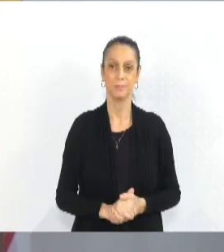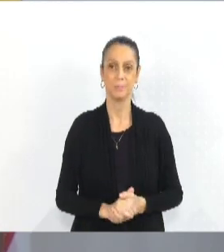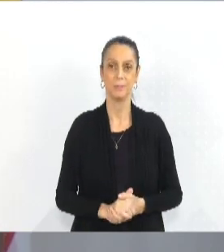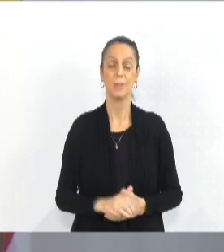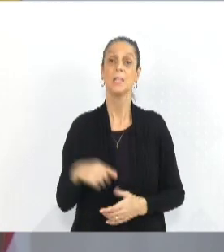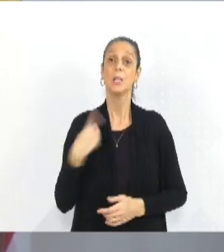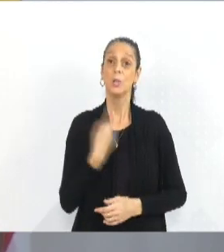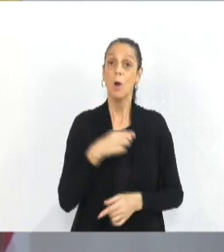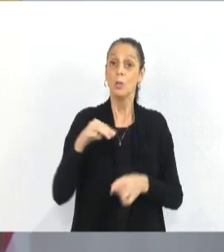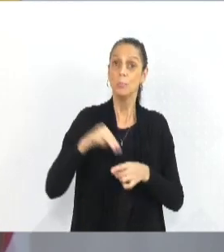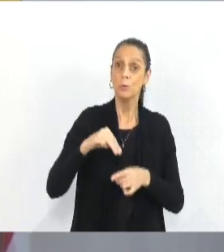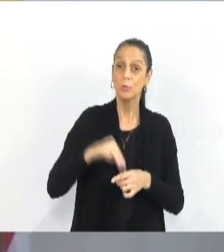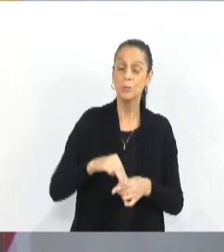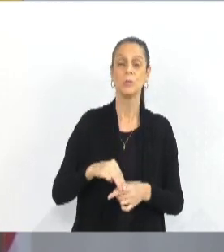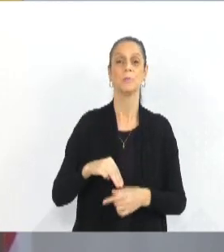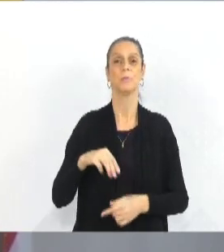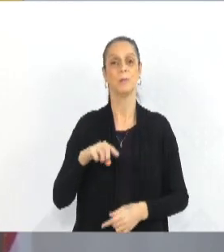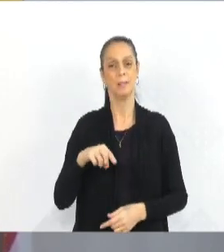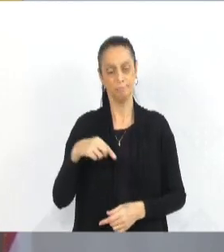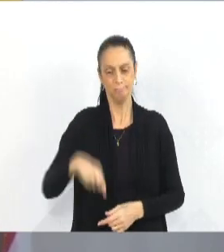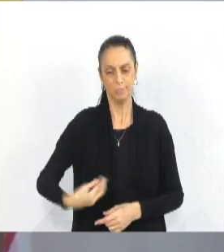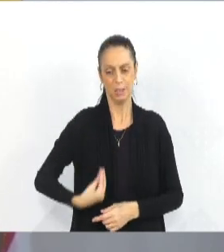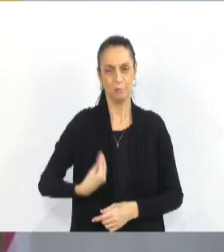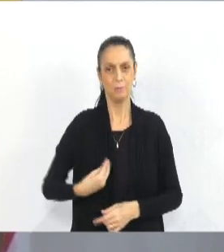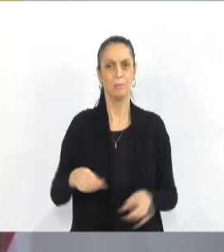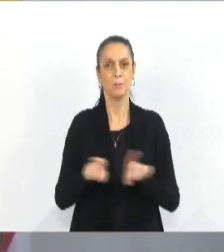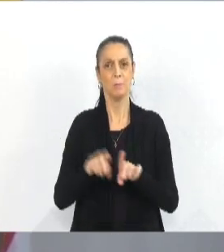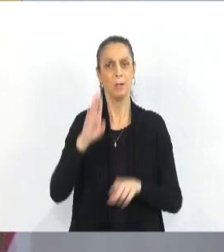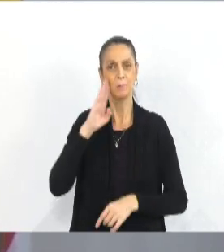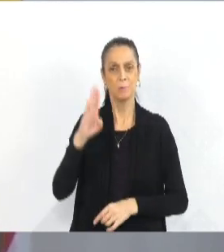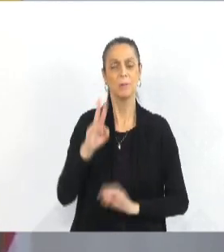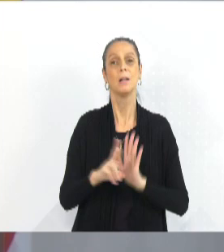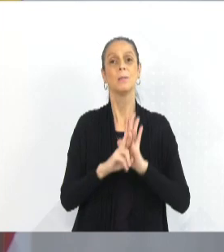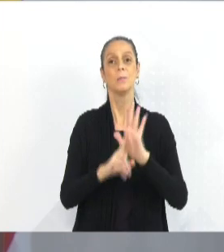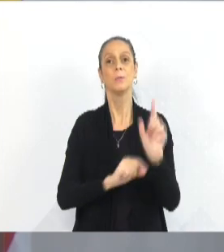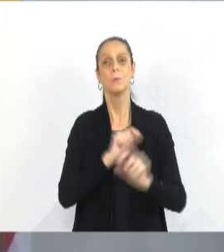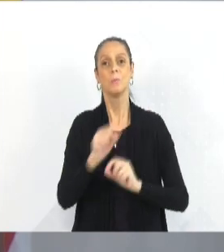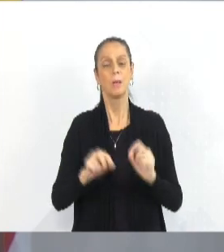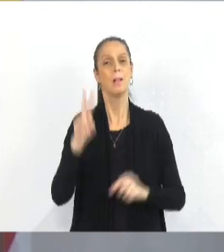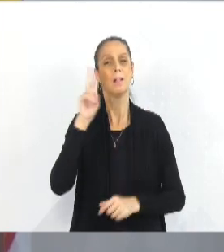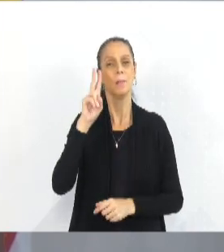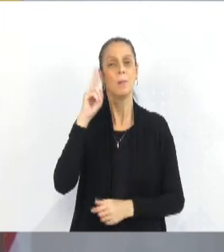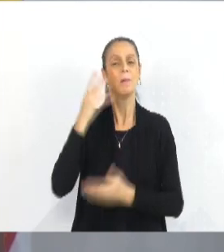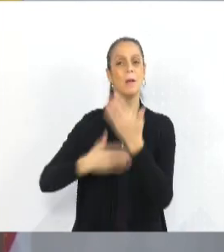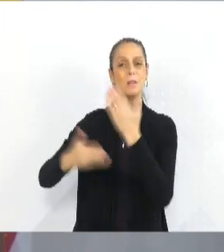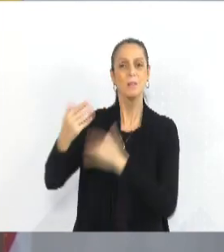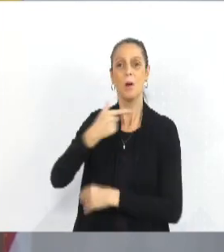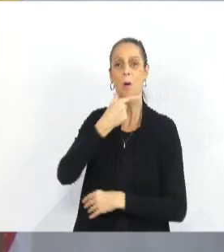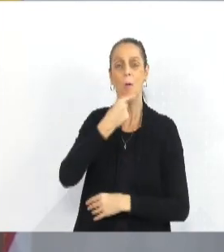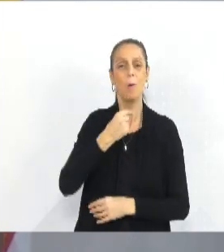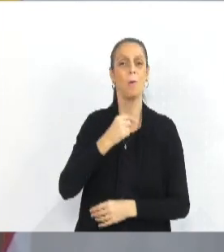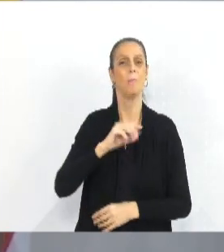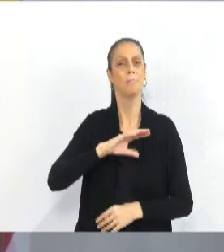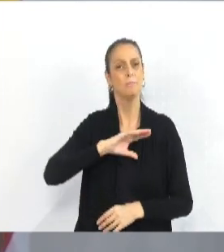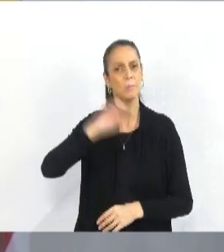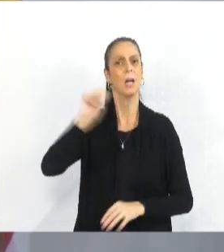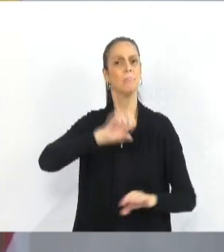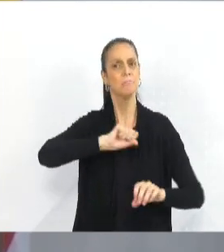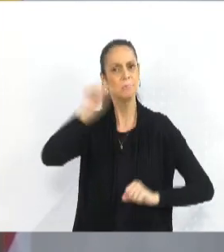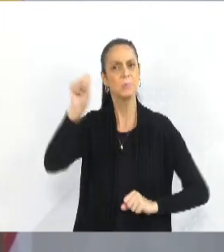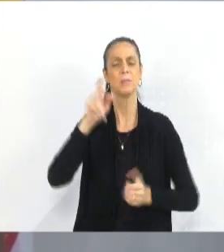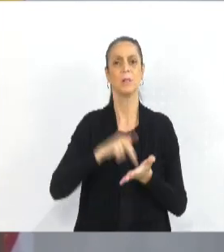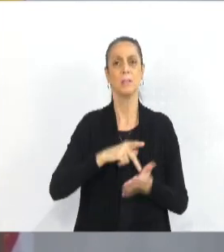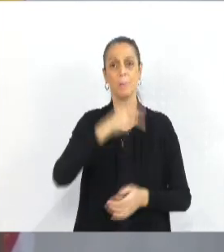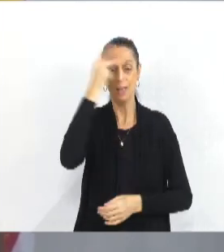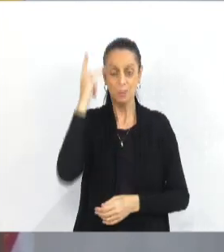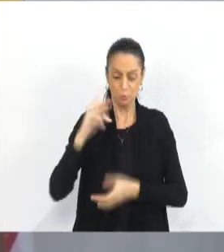heróis expedicionários e o busto do Marechal Mascarenhas de Moraes representam a memória viva destes heróis. Gente de carne e